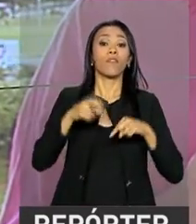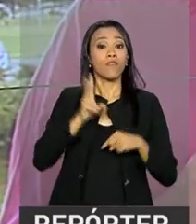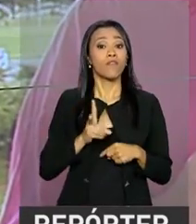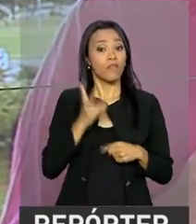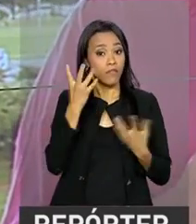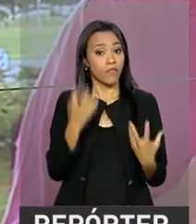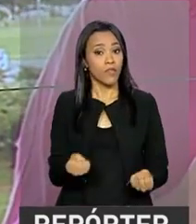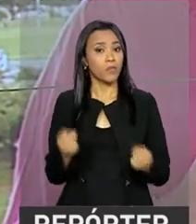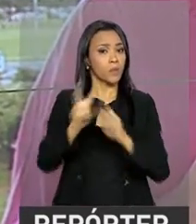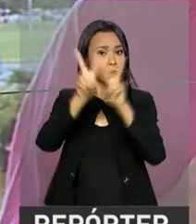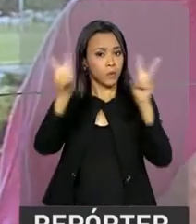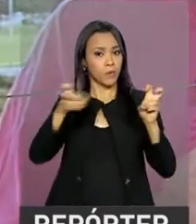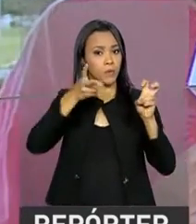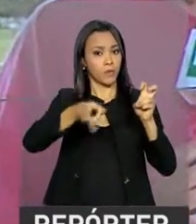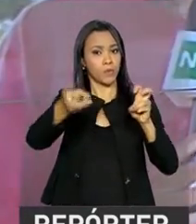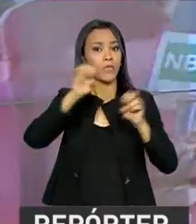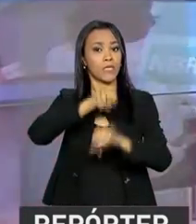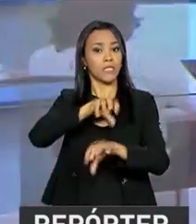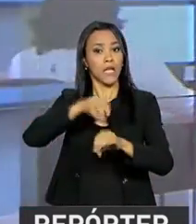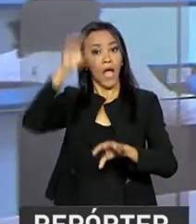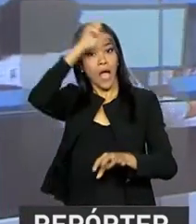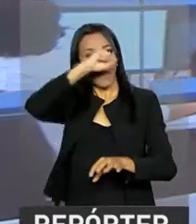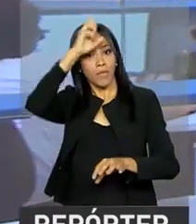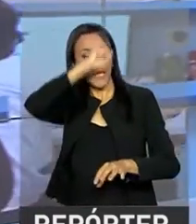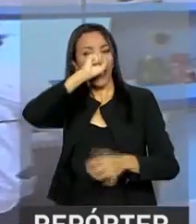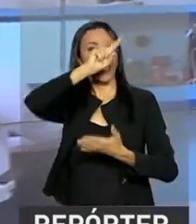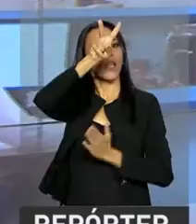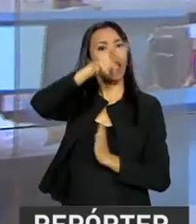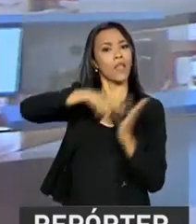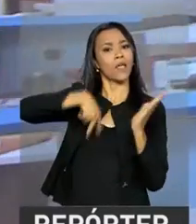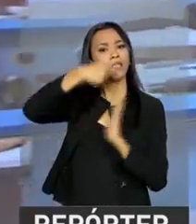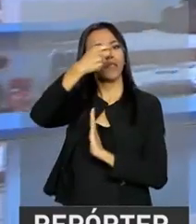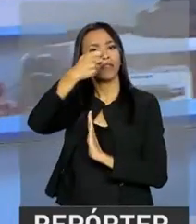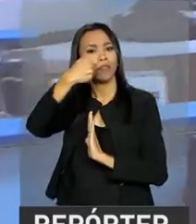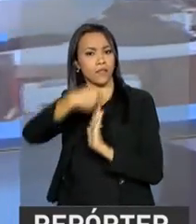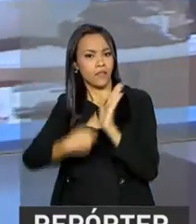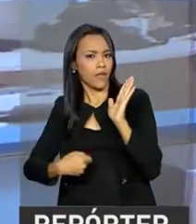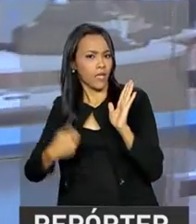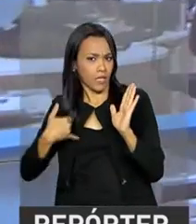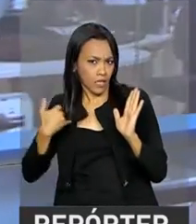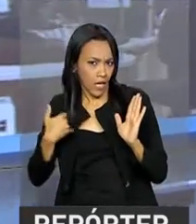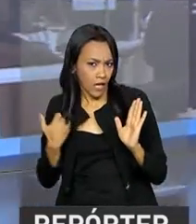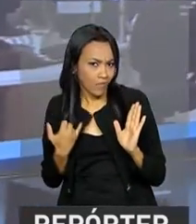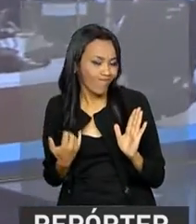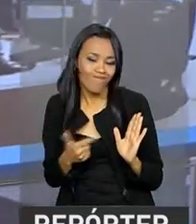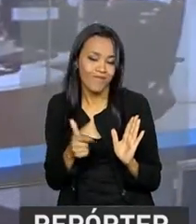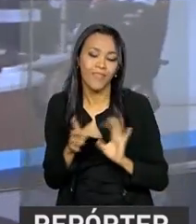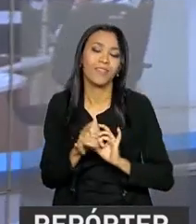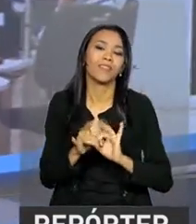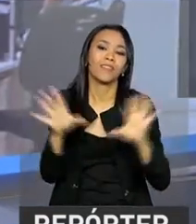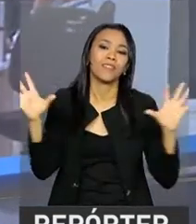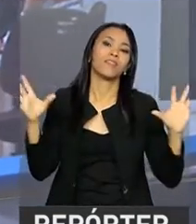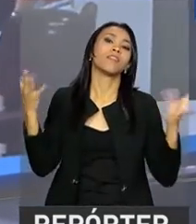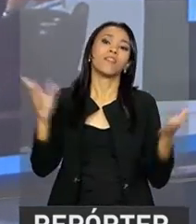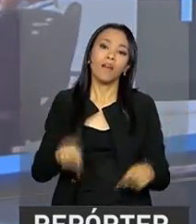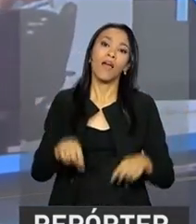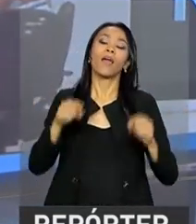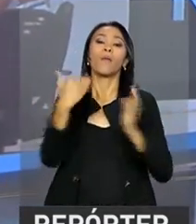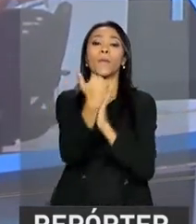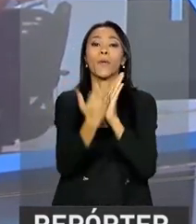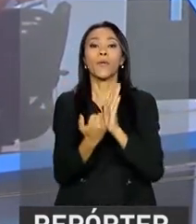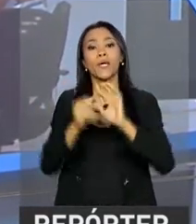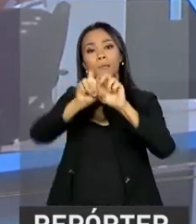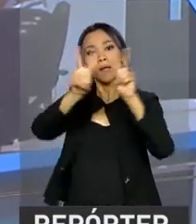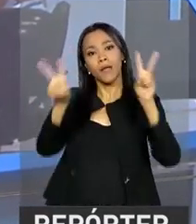continuar falando em educação porque aprender a ler e escrever não tem idade programa brasil alfabetizado voltado para a